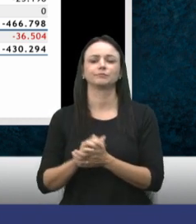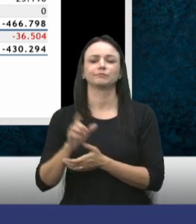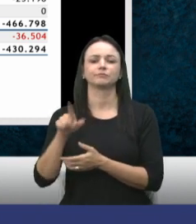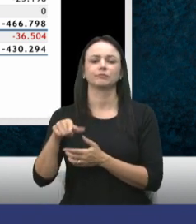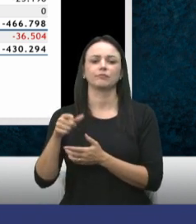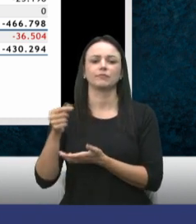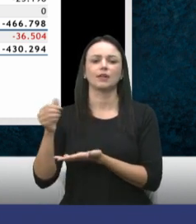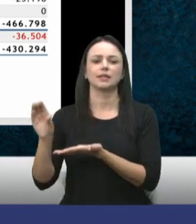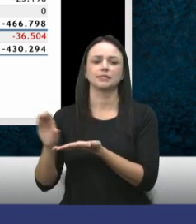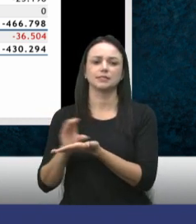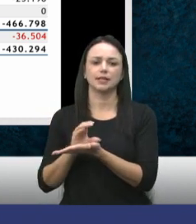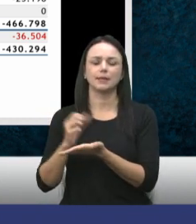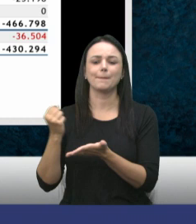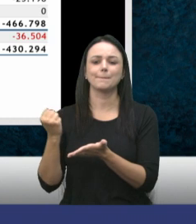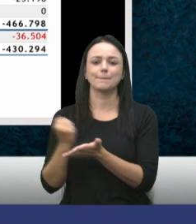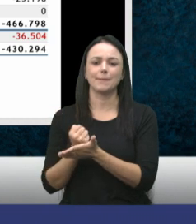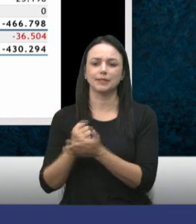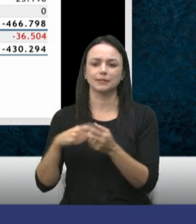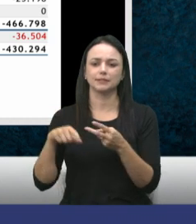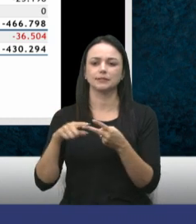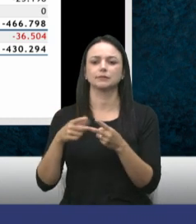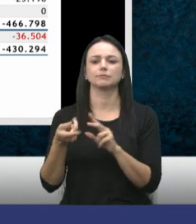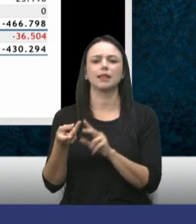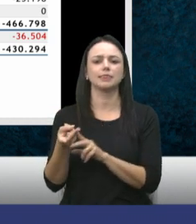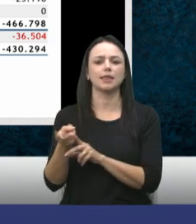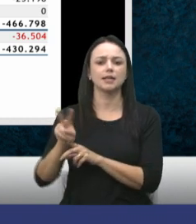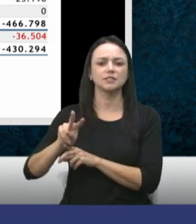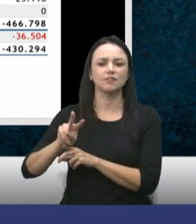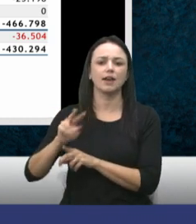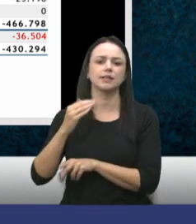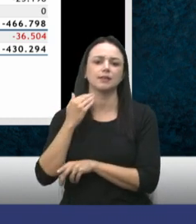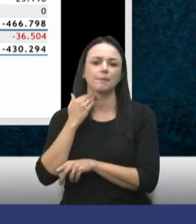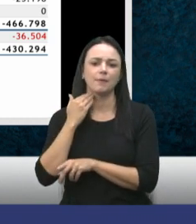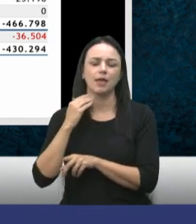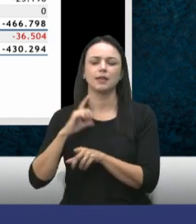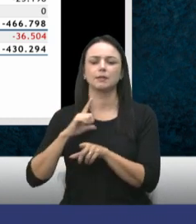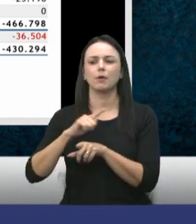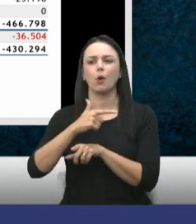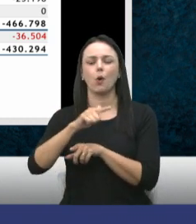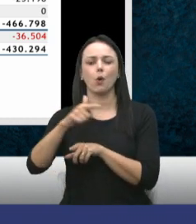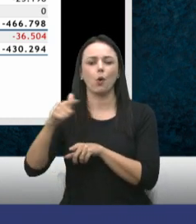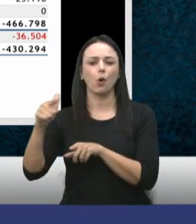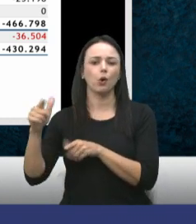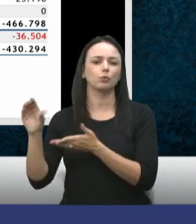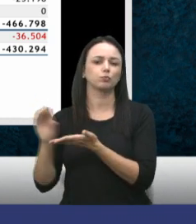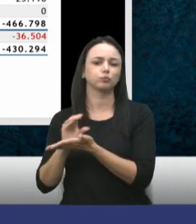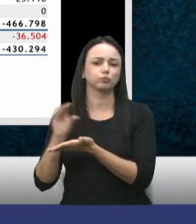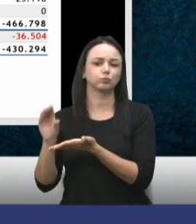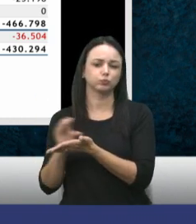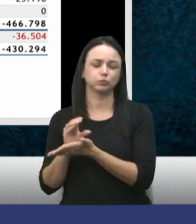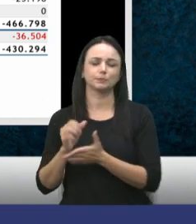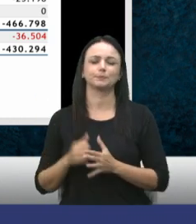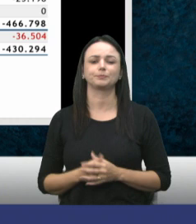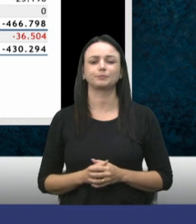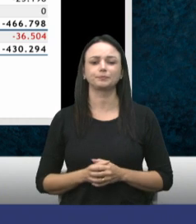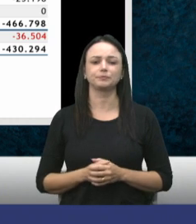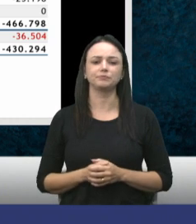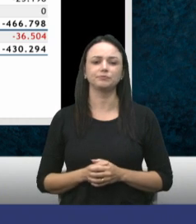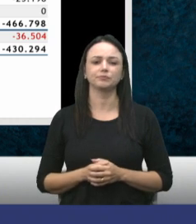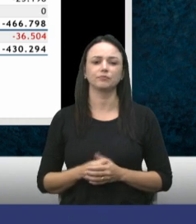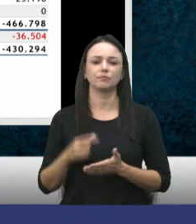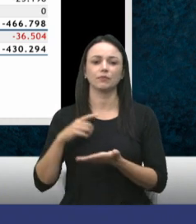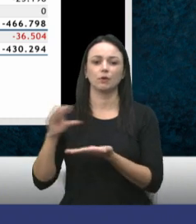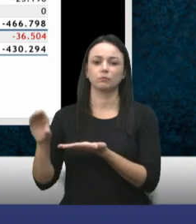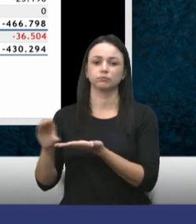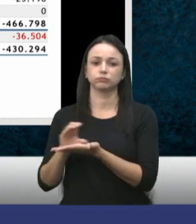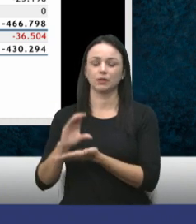receita patrimonial, receitas de serviços, transferências correntes e outras receitas correntes. Nas receitas de